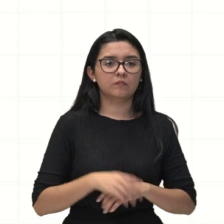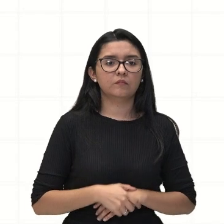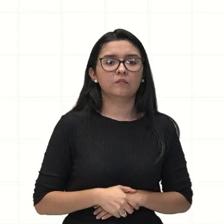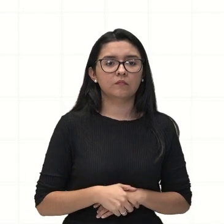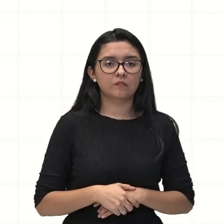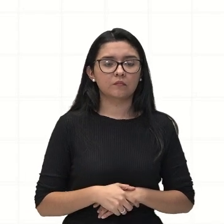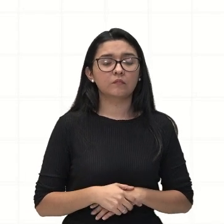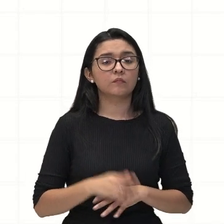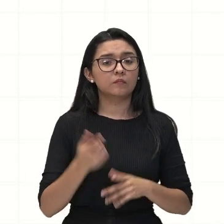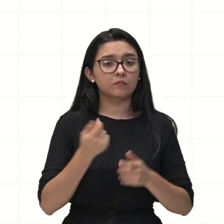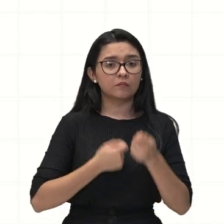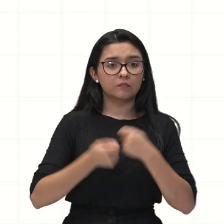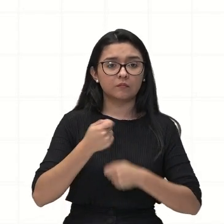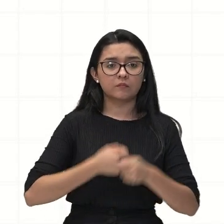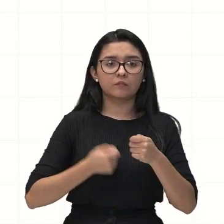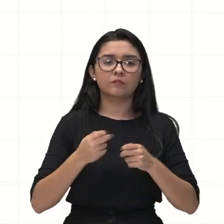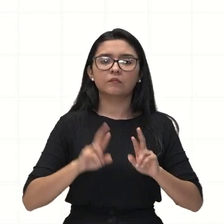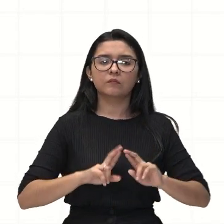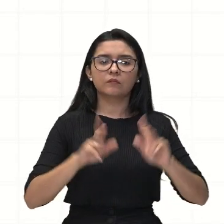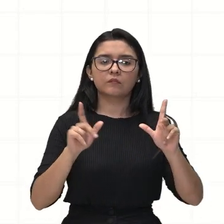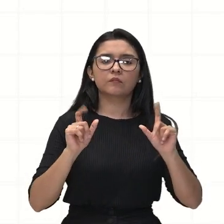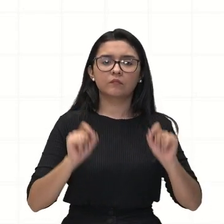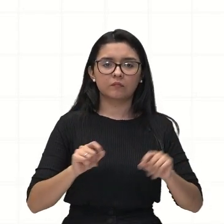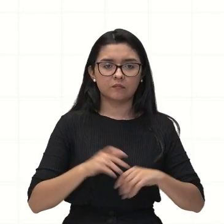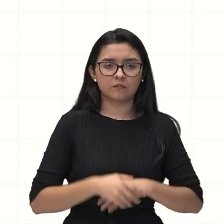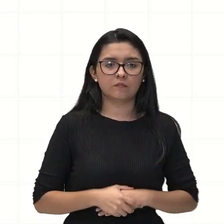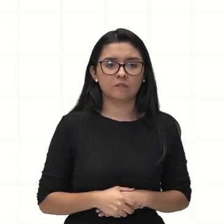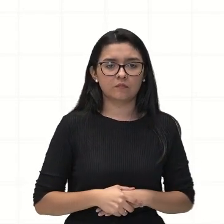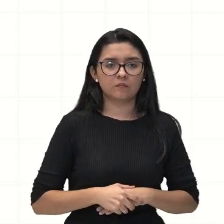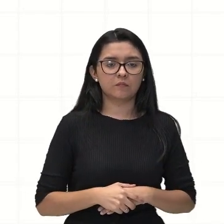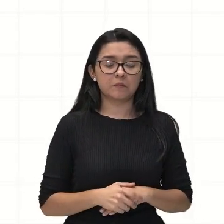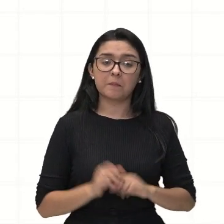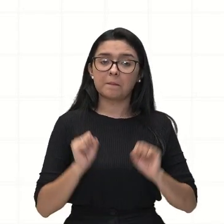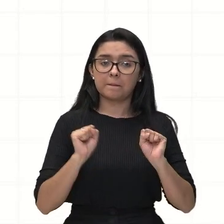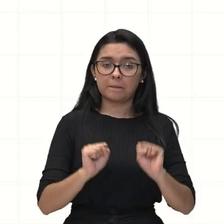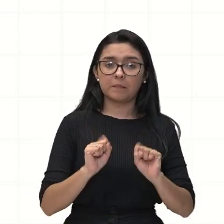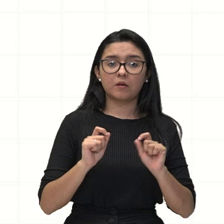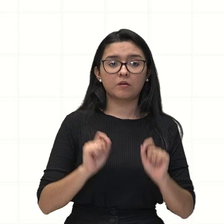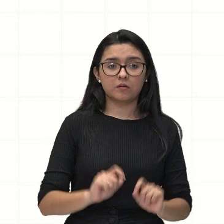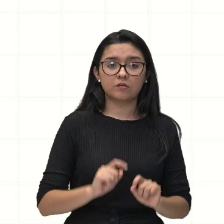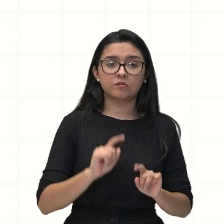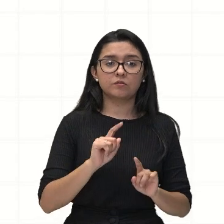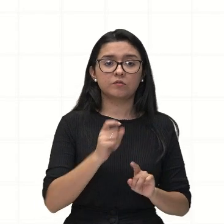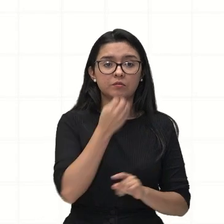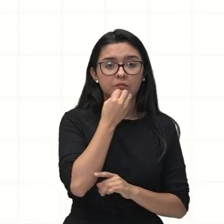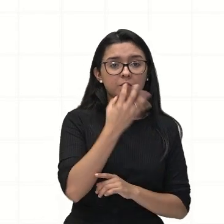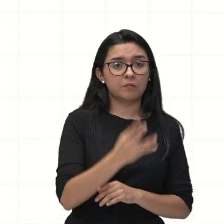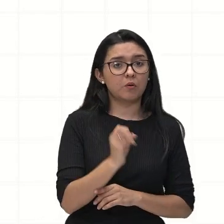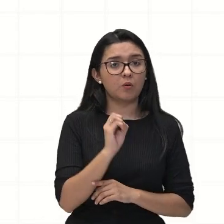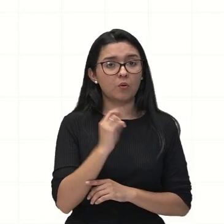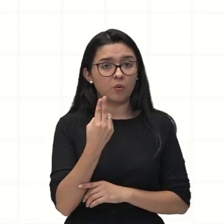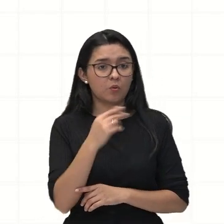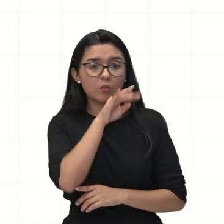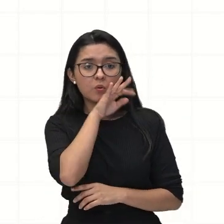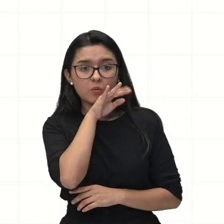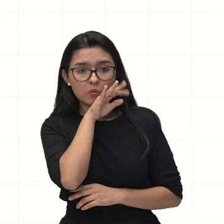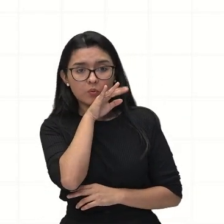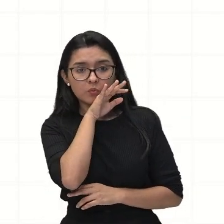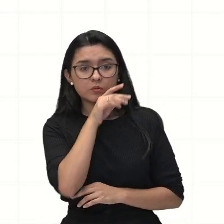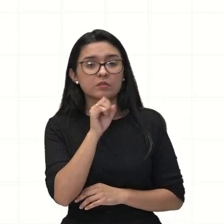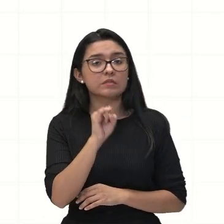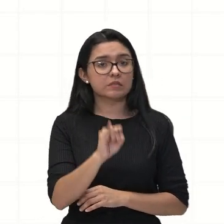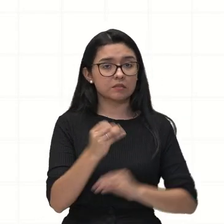resultado financeiro obtido pela diferença entre receita e despesa pode ser positivo quando se tem lucro ou negativo quando se tem